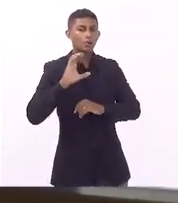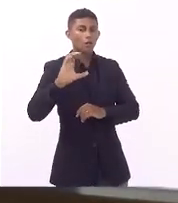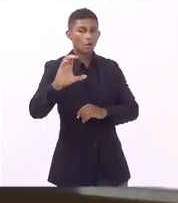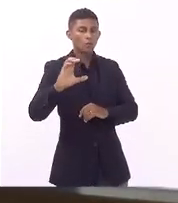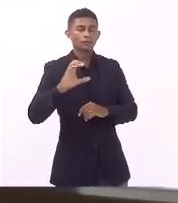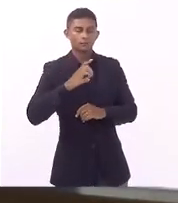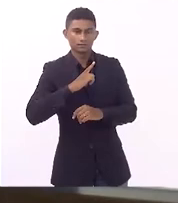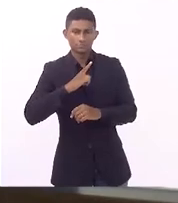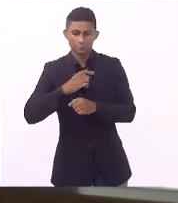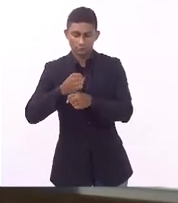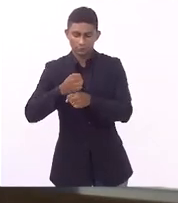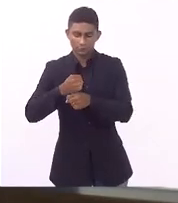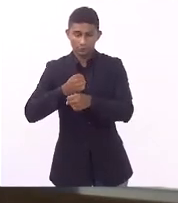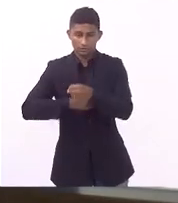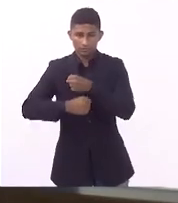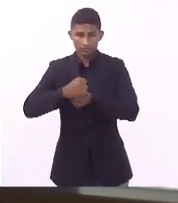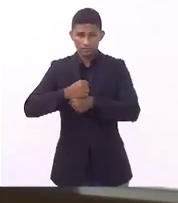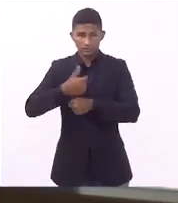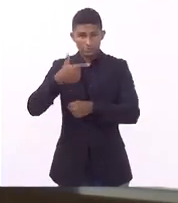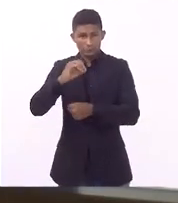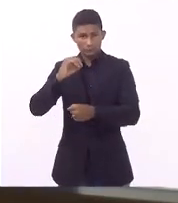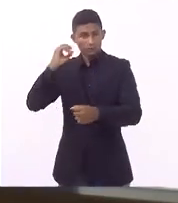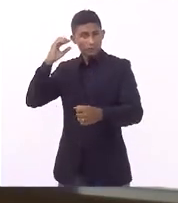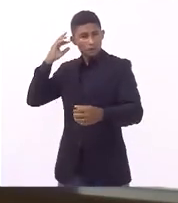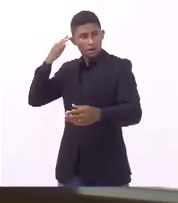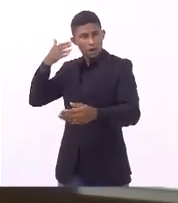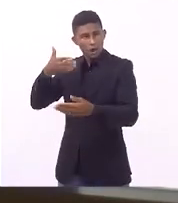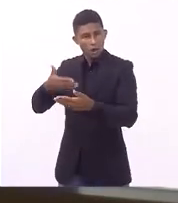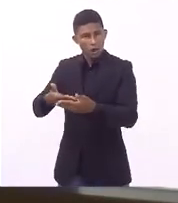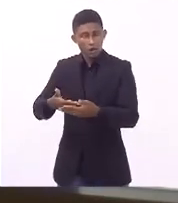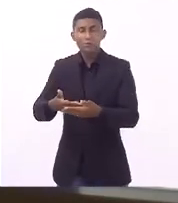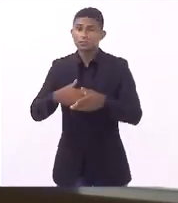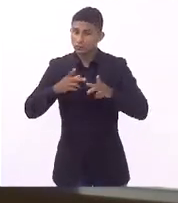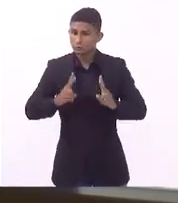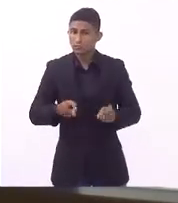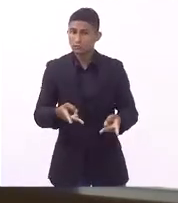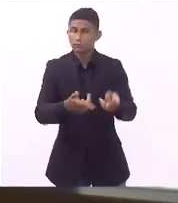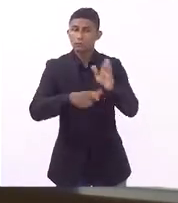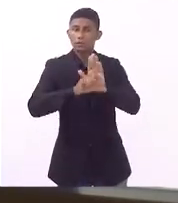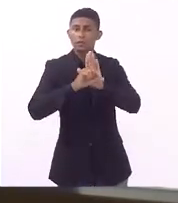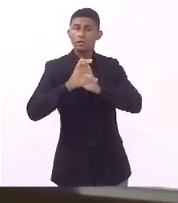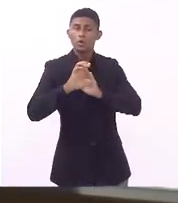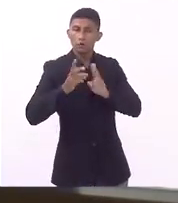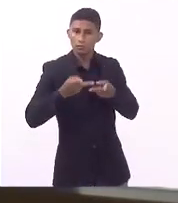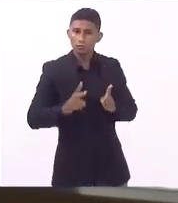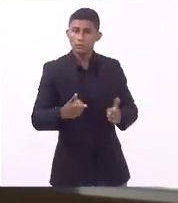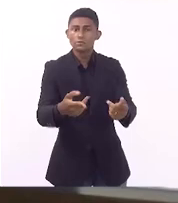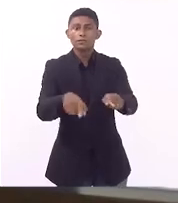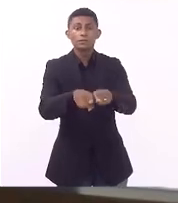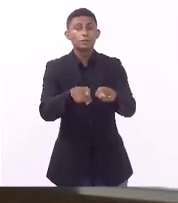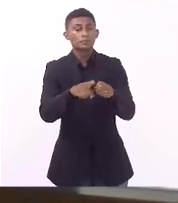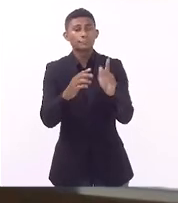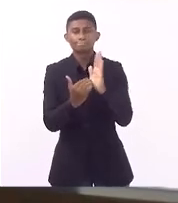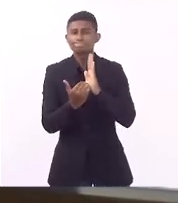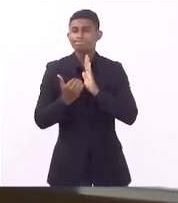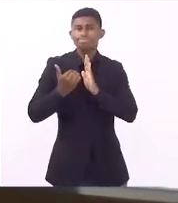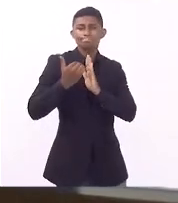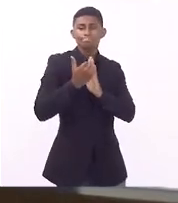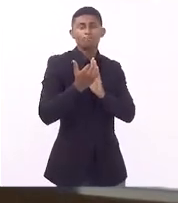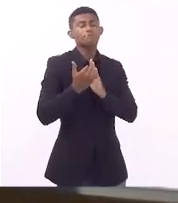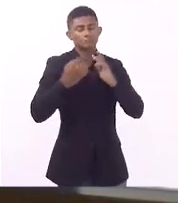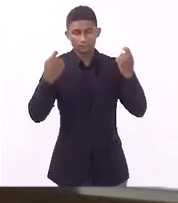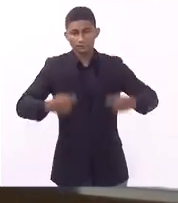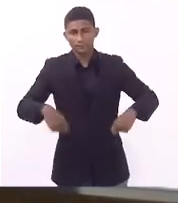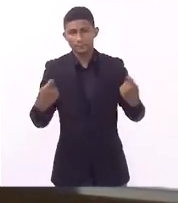últimos 10 anos vigiu, seja mantida, seja de preferência ampliada e ampliada por muito tempo.